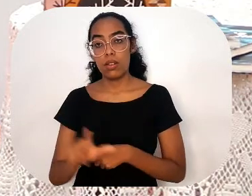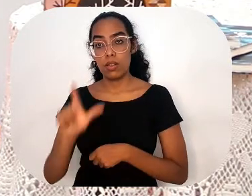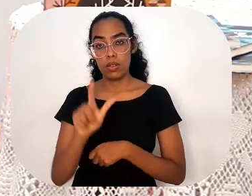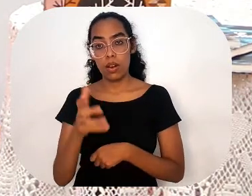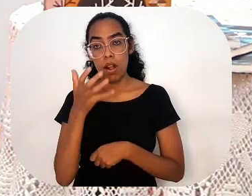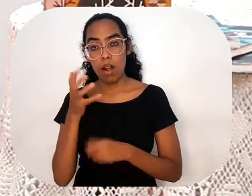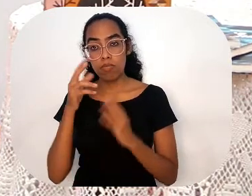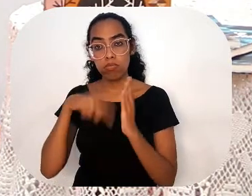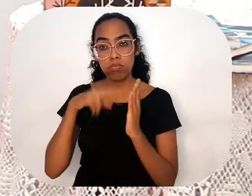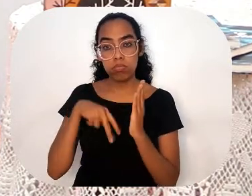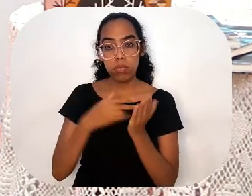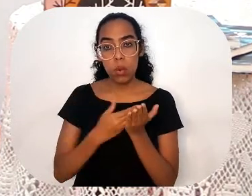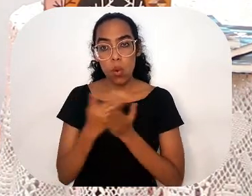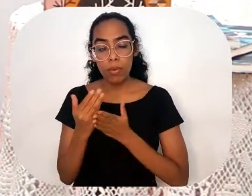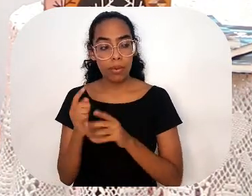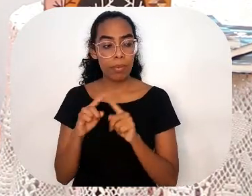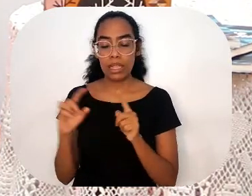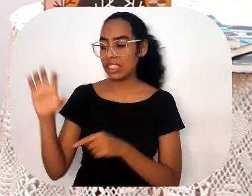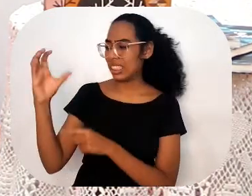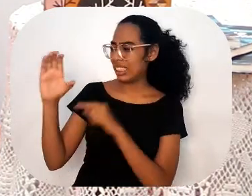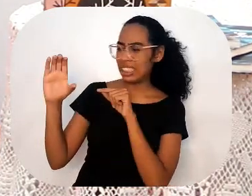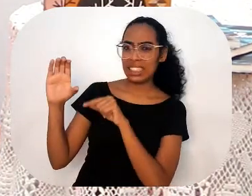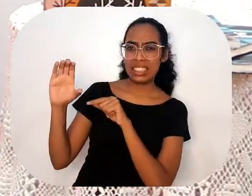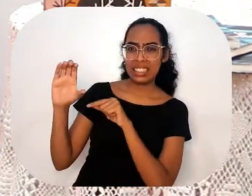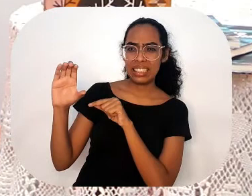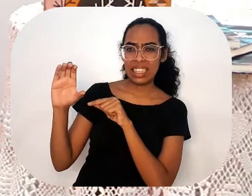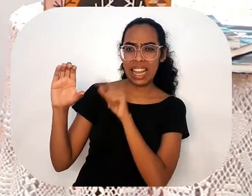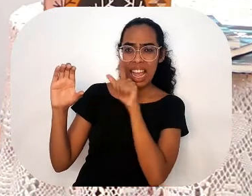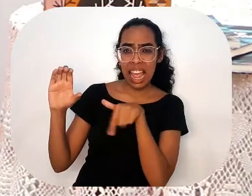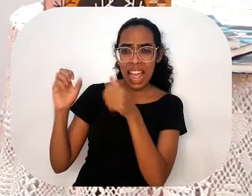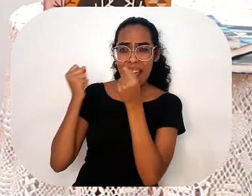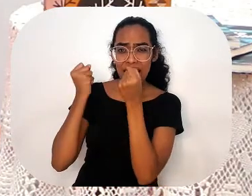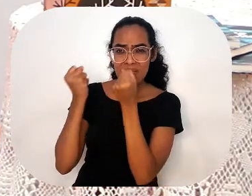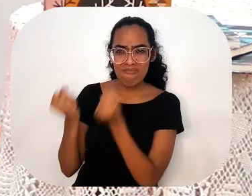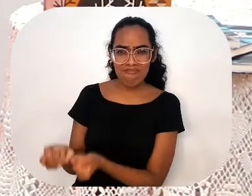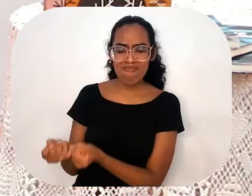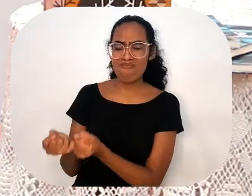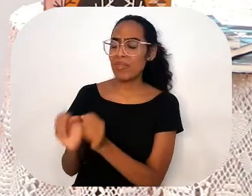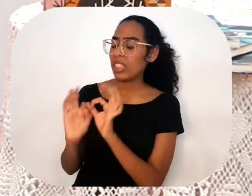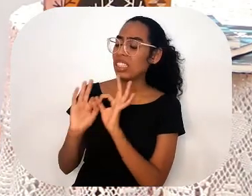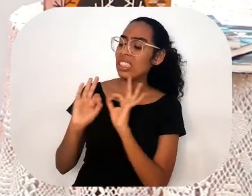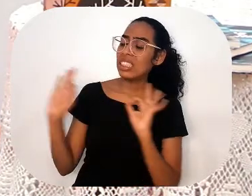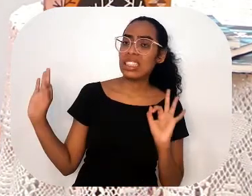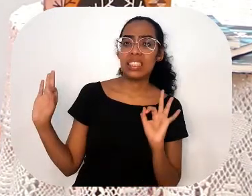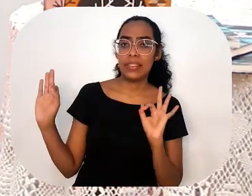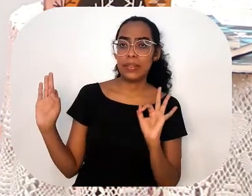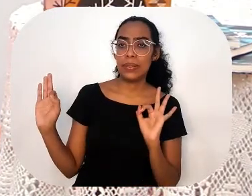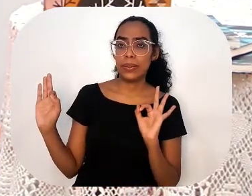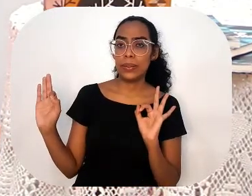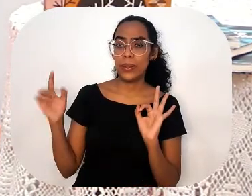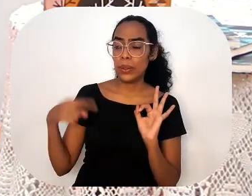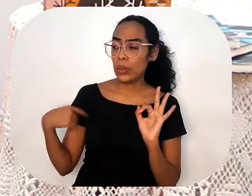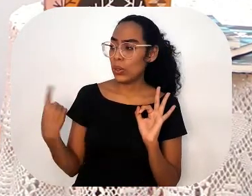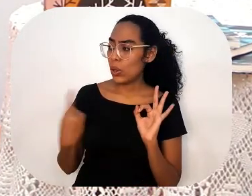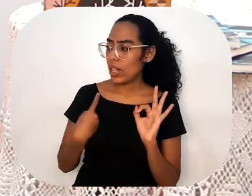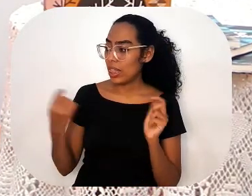literatura quem quer ler pega um livrinho e lê mas ciência não ciências vezes é algo chato algo tão distante das